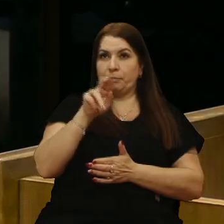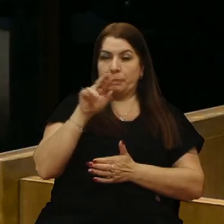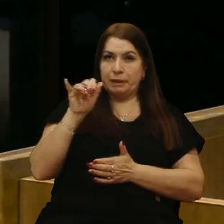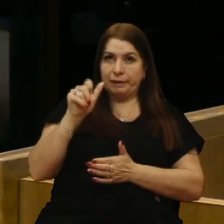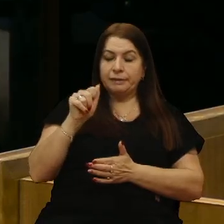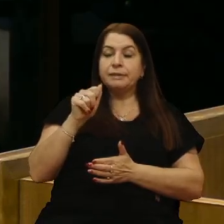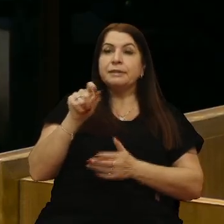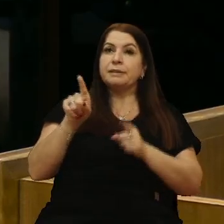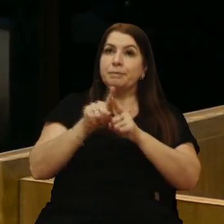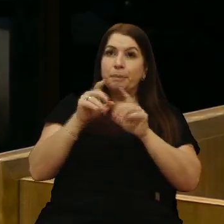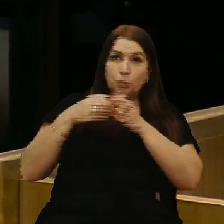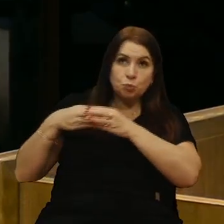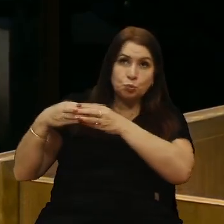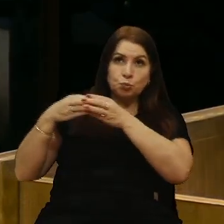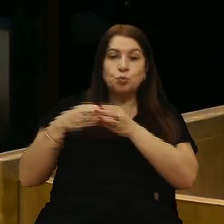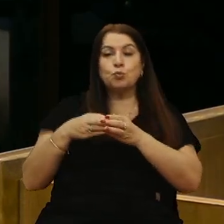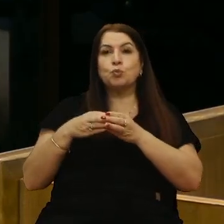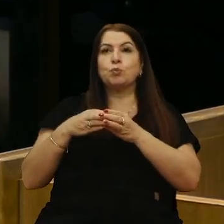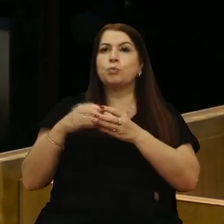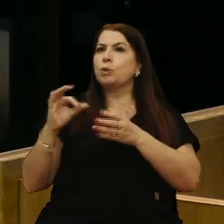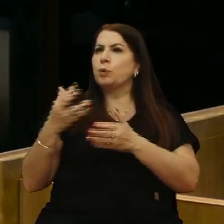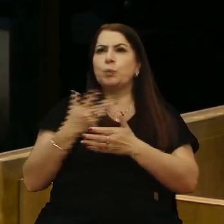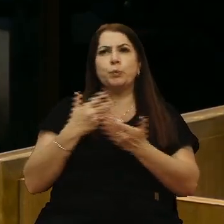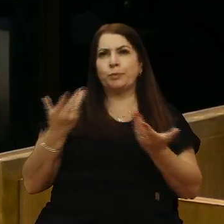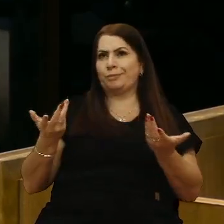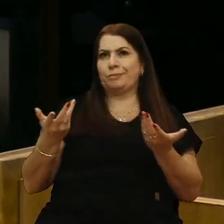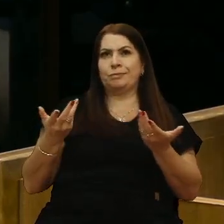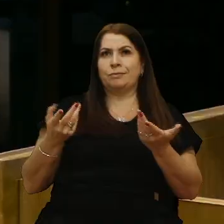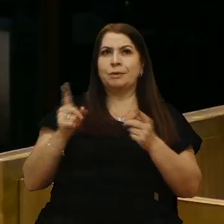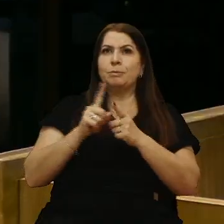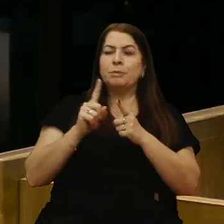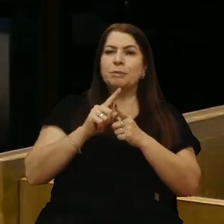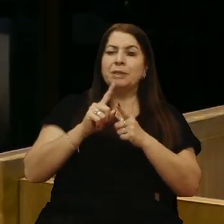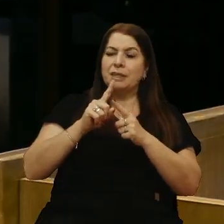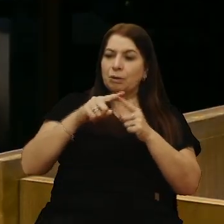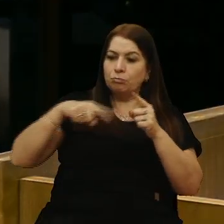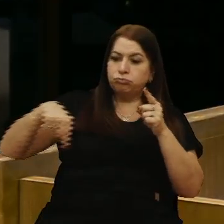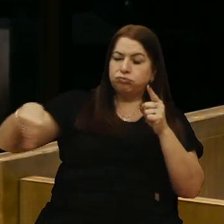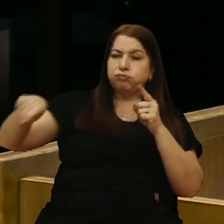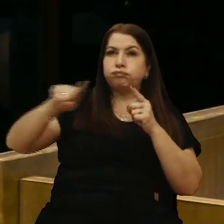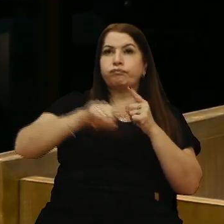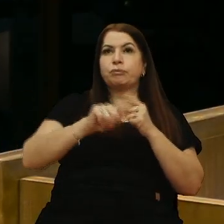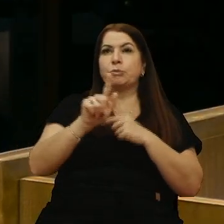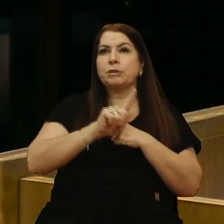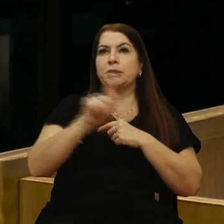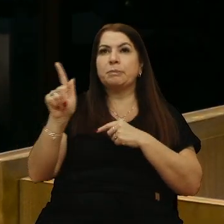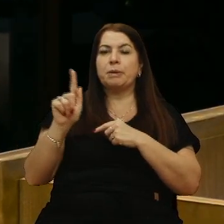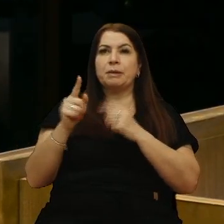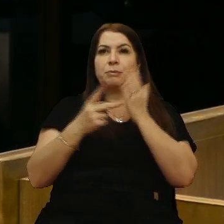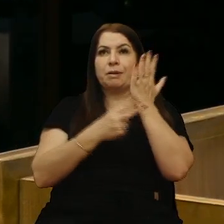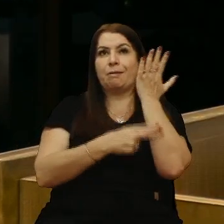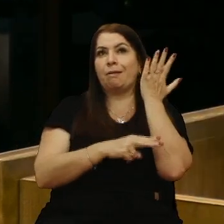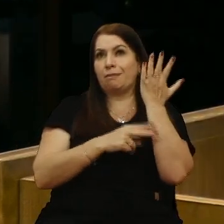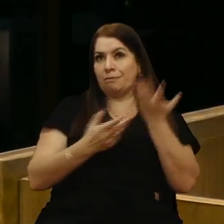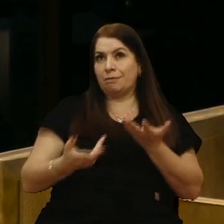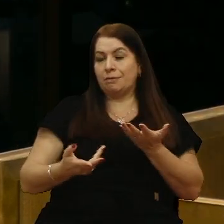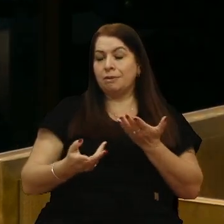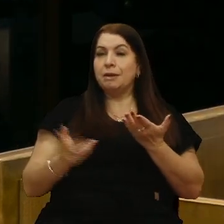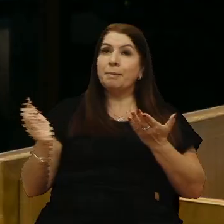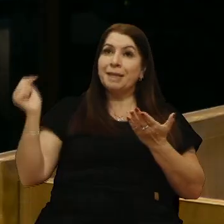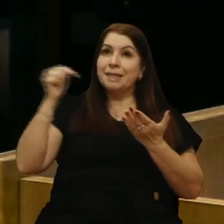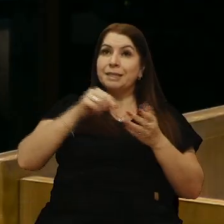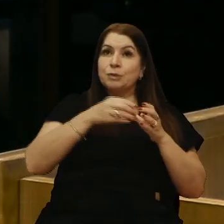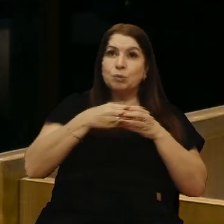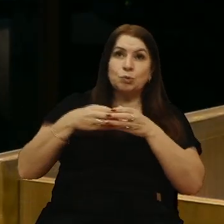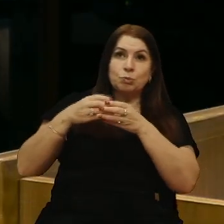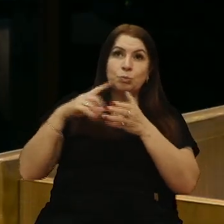nosso turismo. Nós temos tudo para dar uma volta em Gramado e Canela, para trazer o turismo